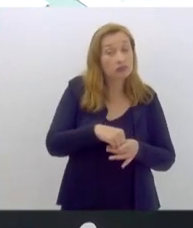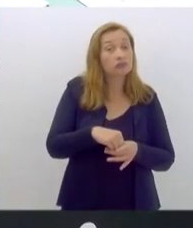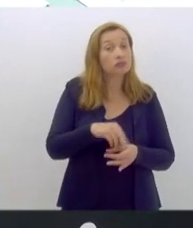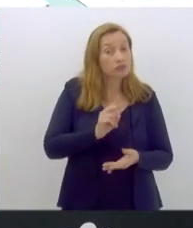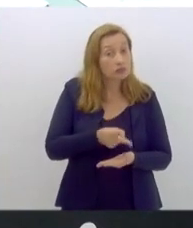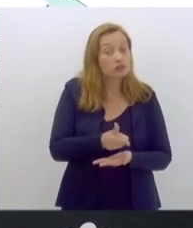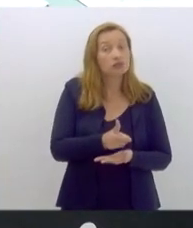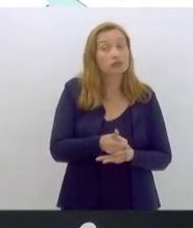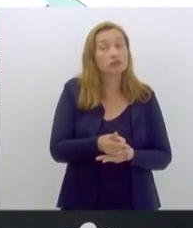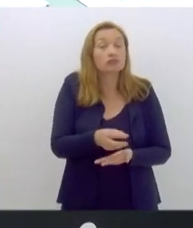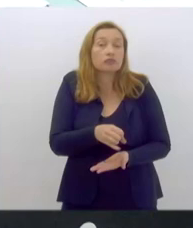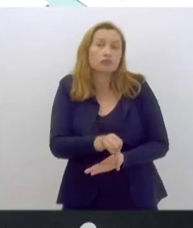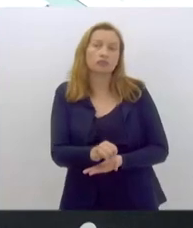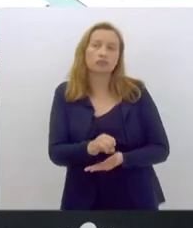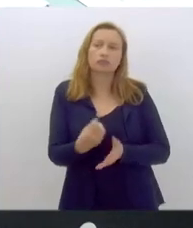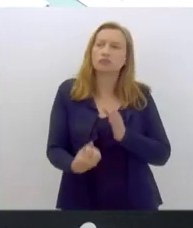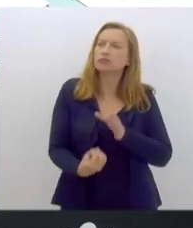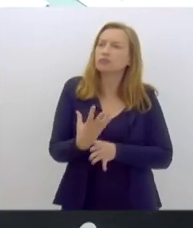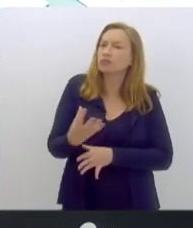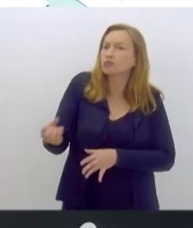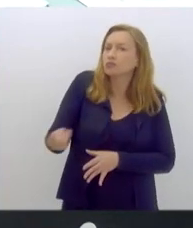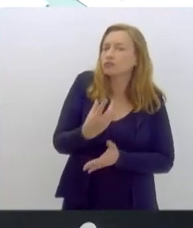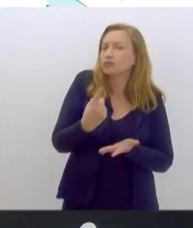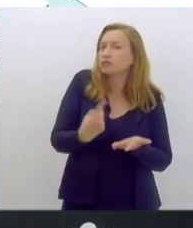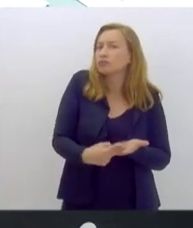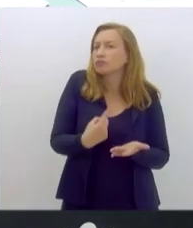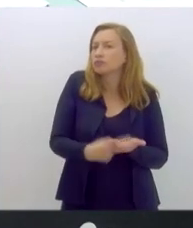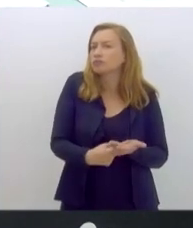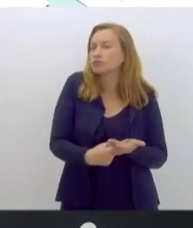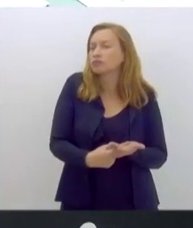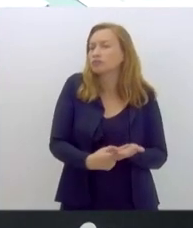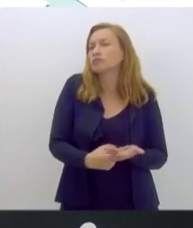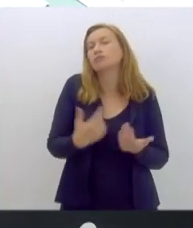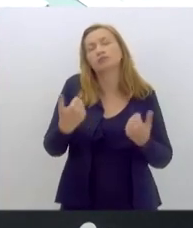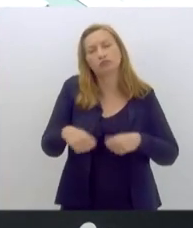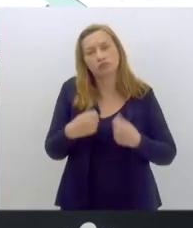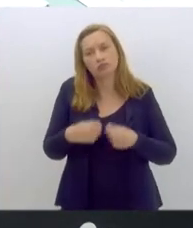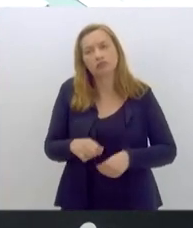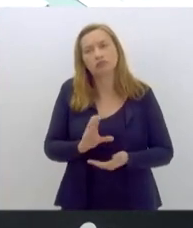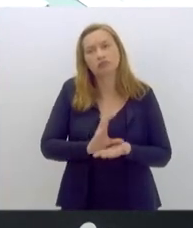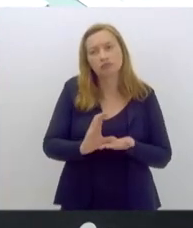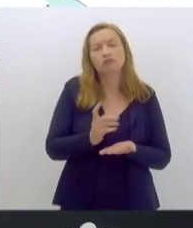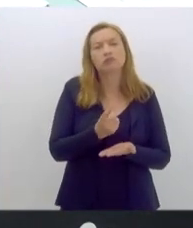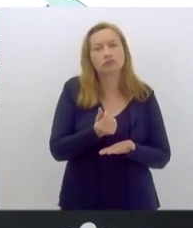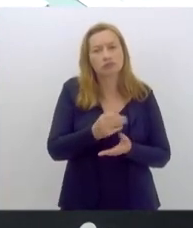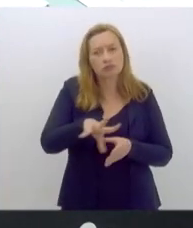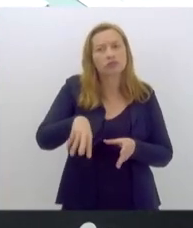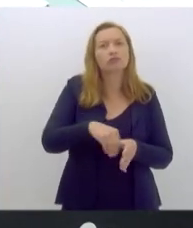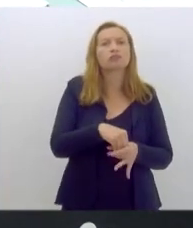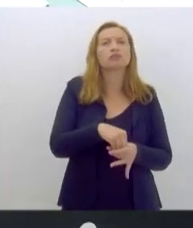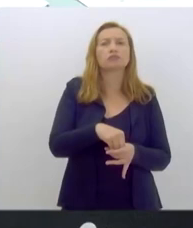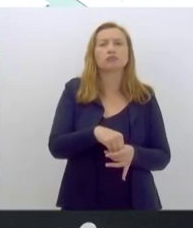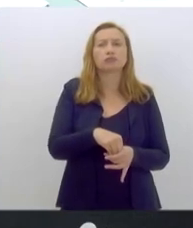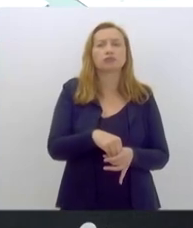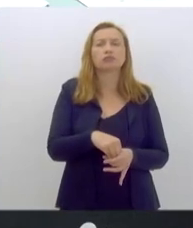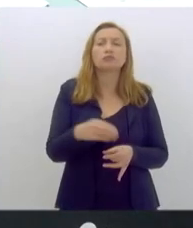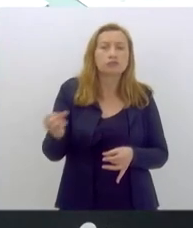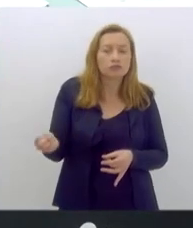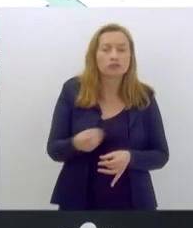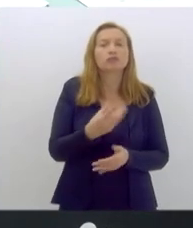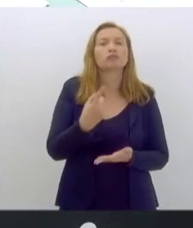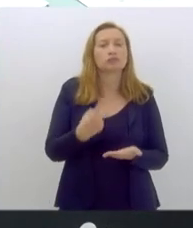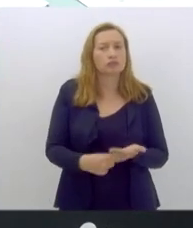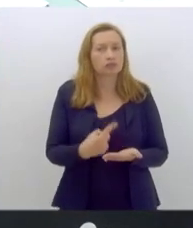encampação se vai produzir um novo acordo tem que ter os recursos alocados para esse novo